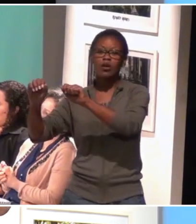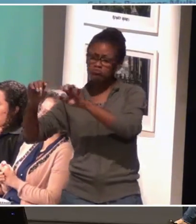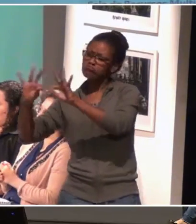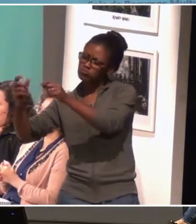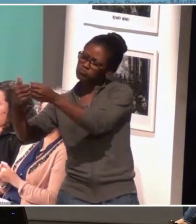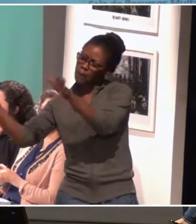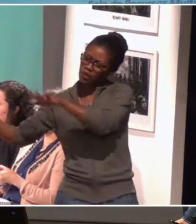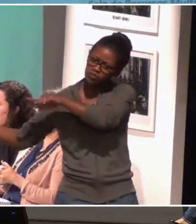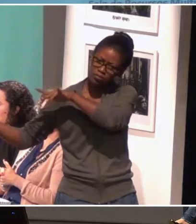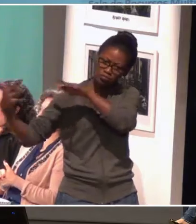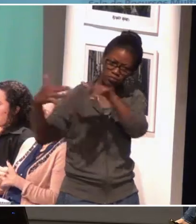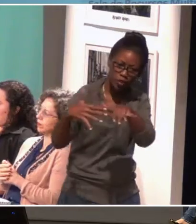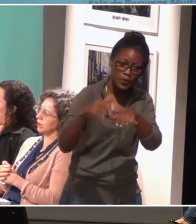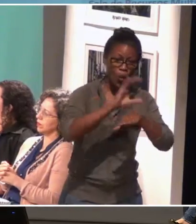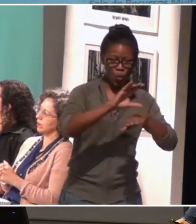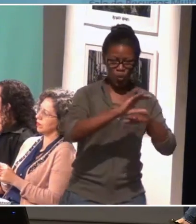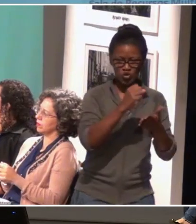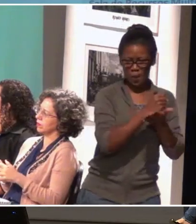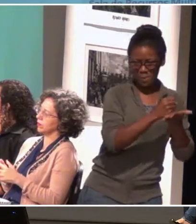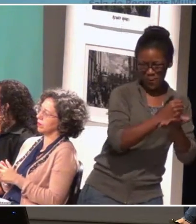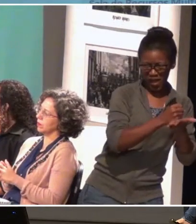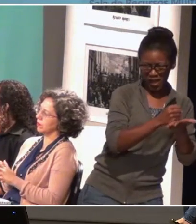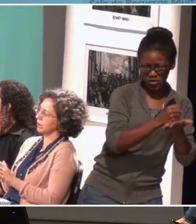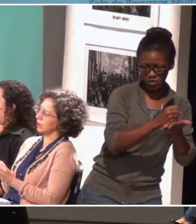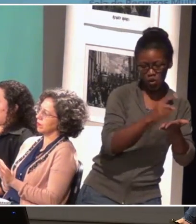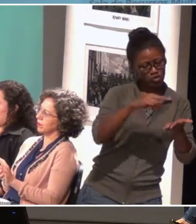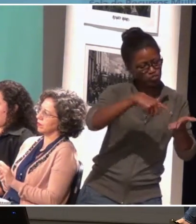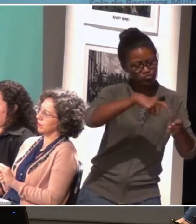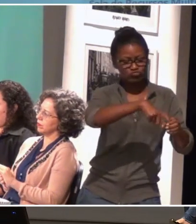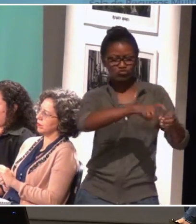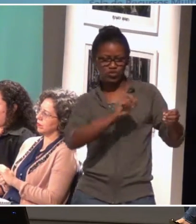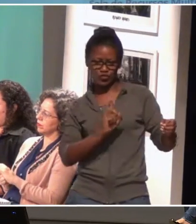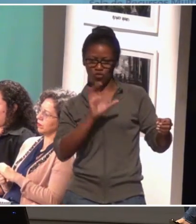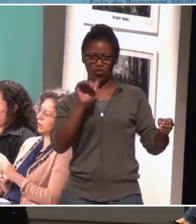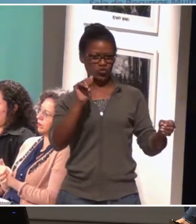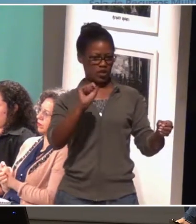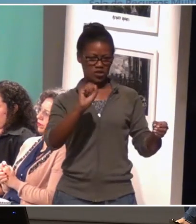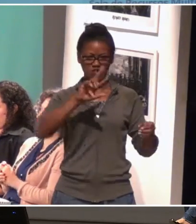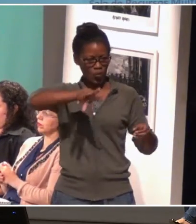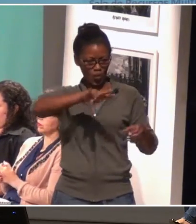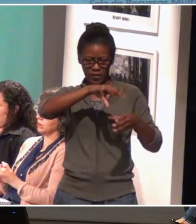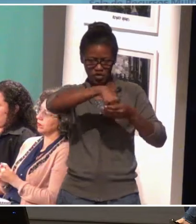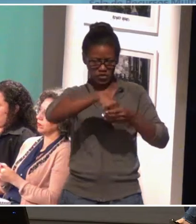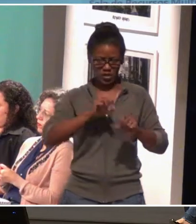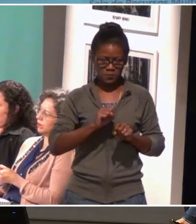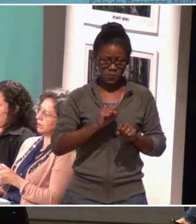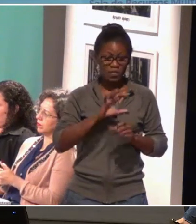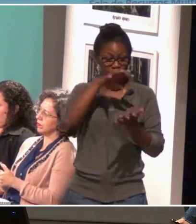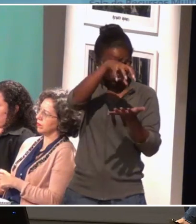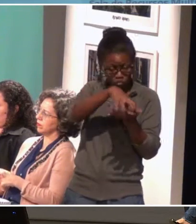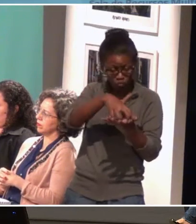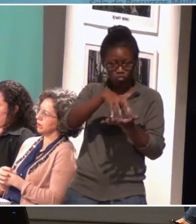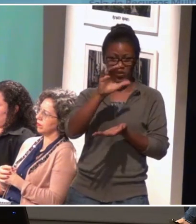básico saiu do CAIS. Esse que é para o público geral, para a família, não está mais dentro do CAIS. Lá nós temos o centro